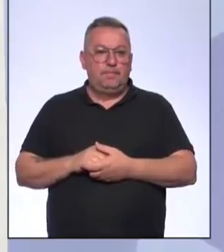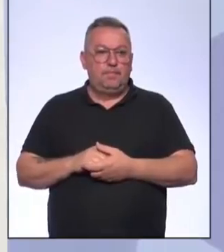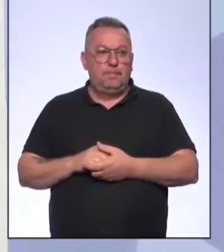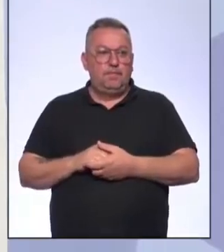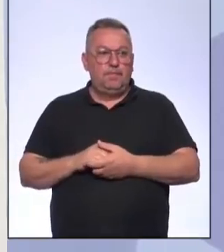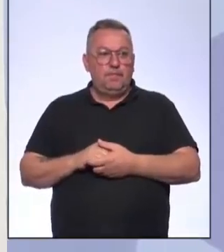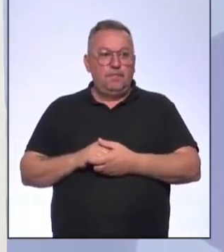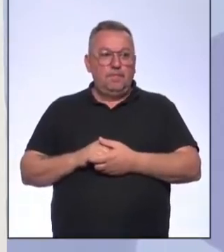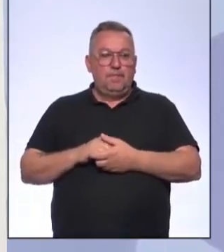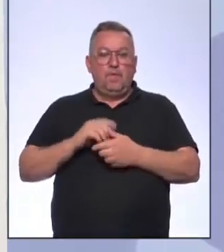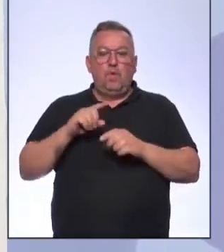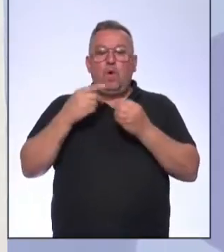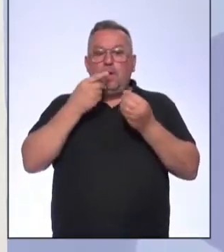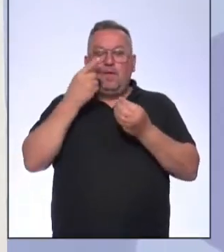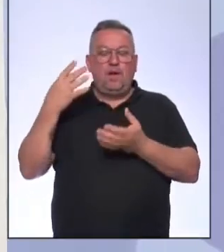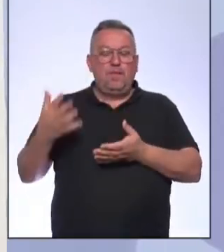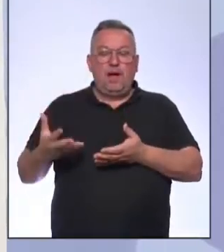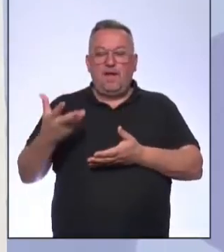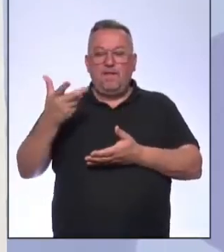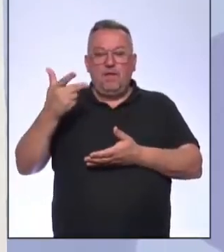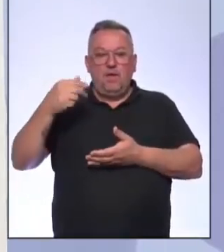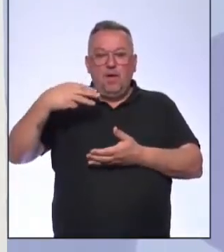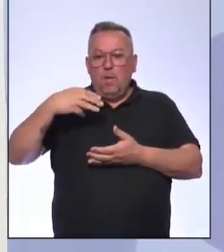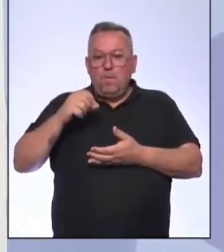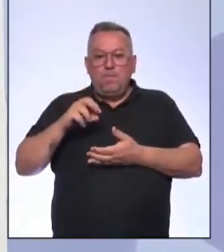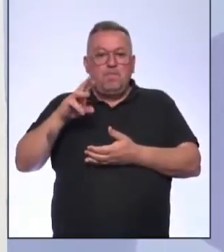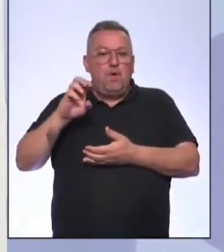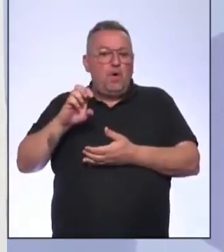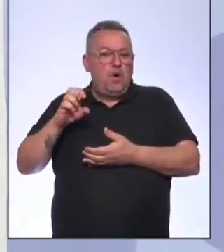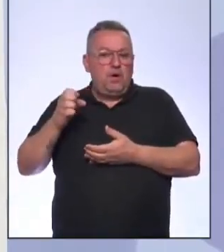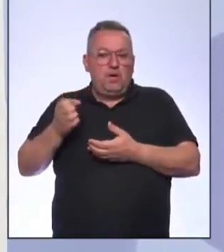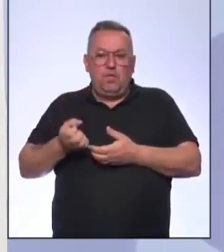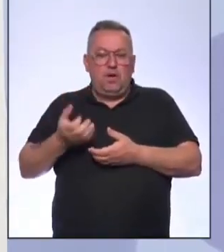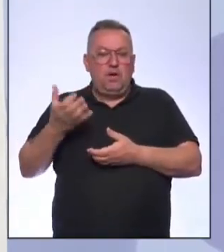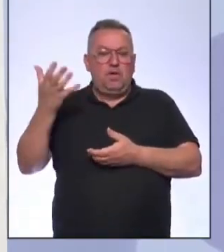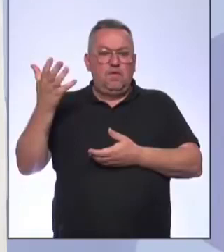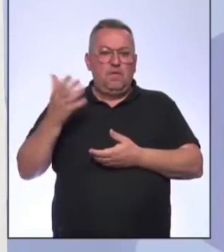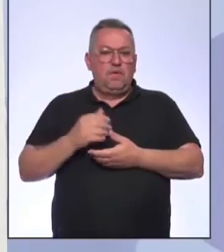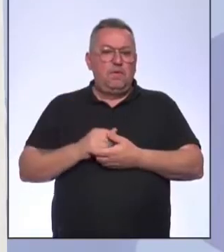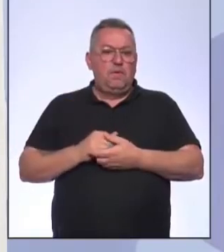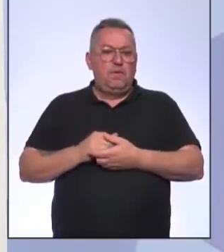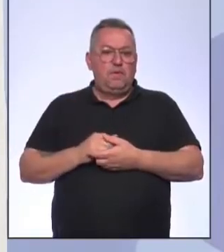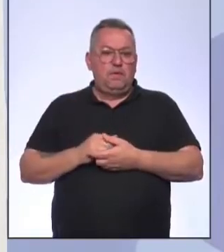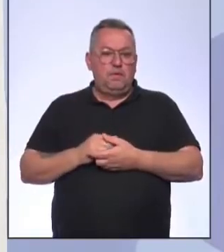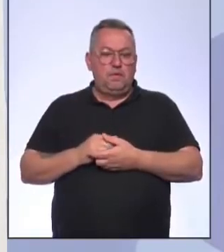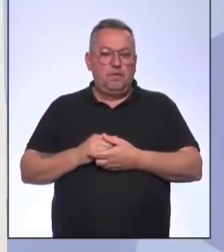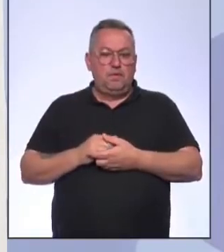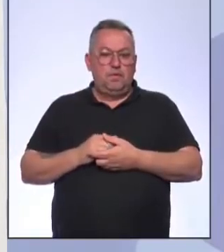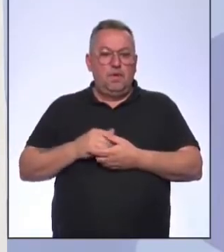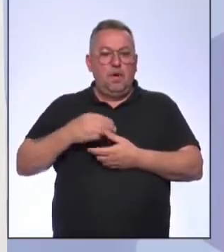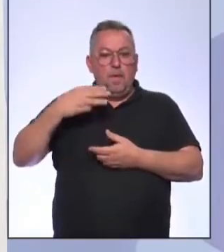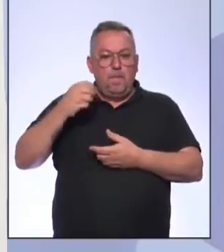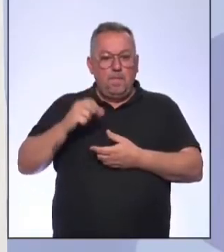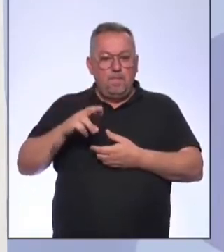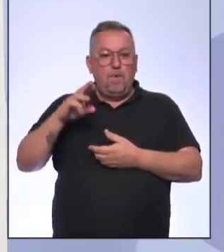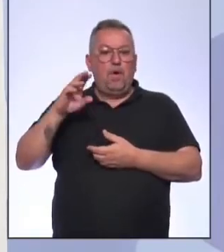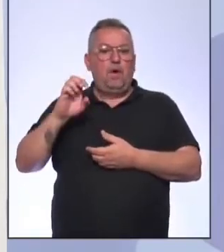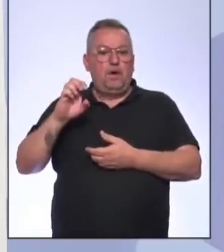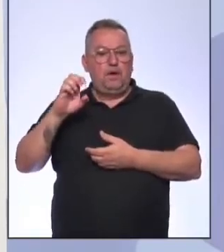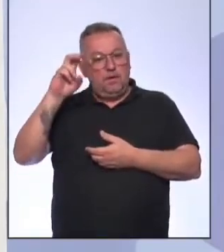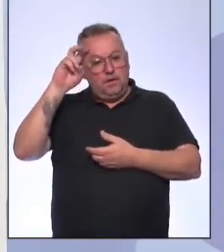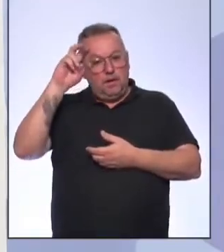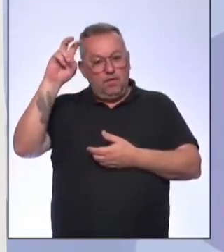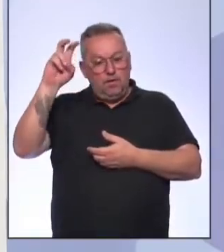Como é que ela falaria eu sou mais maravilhosa? More wonderful. Inteligente. Para falar